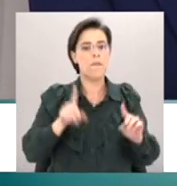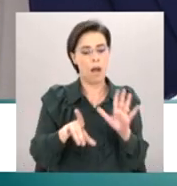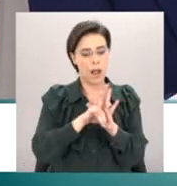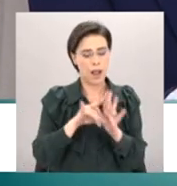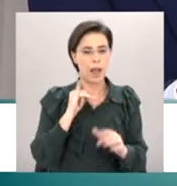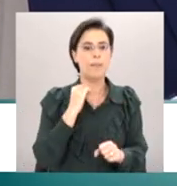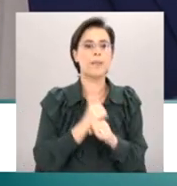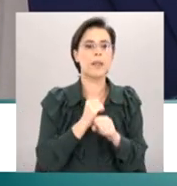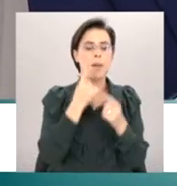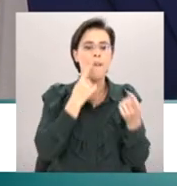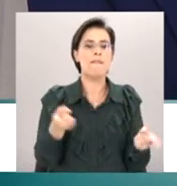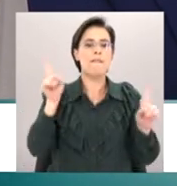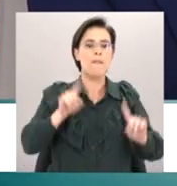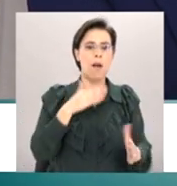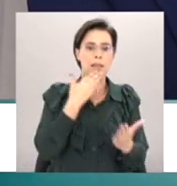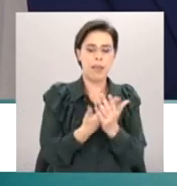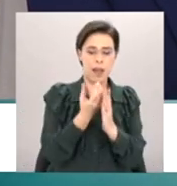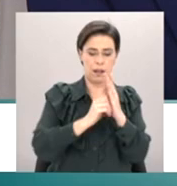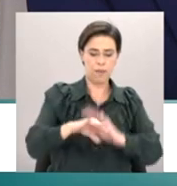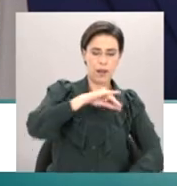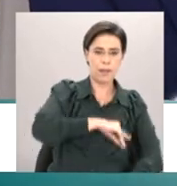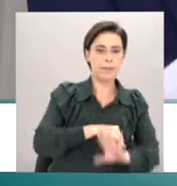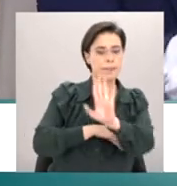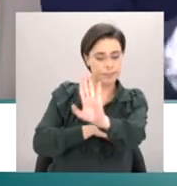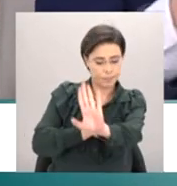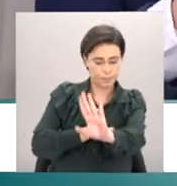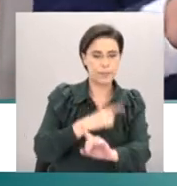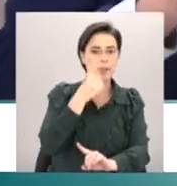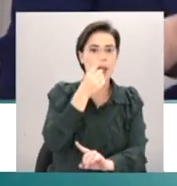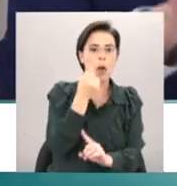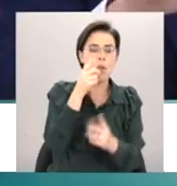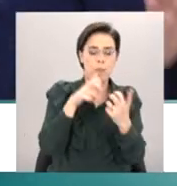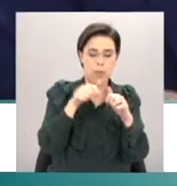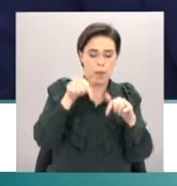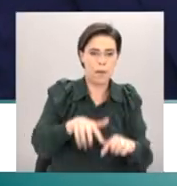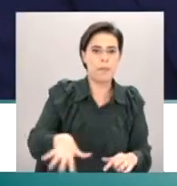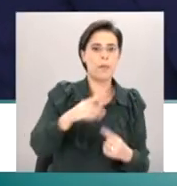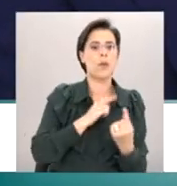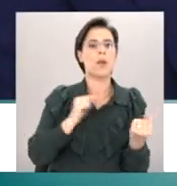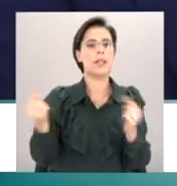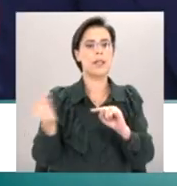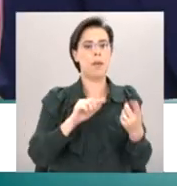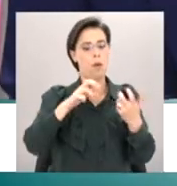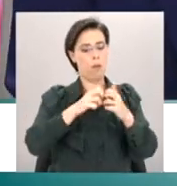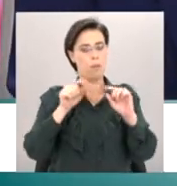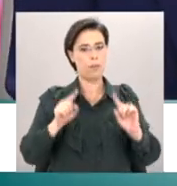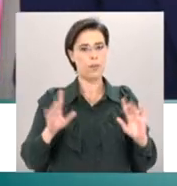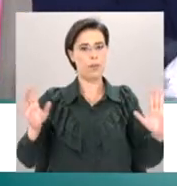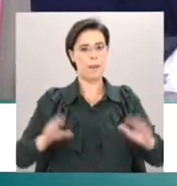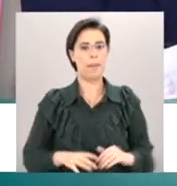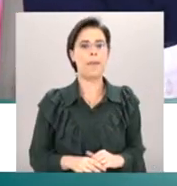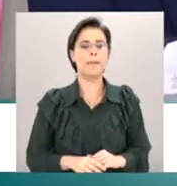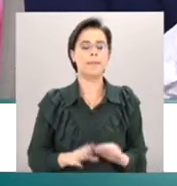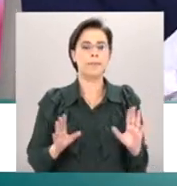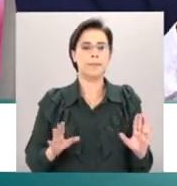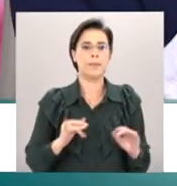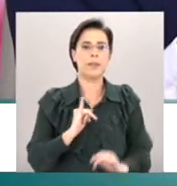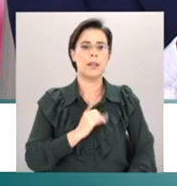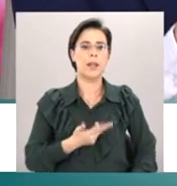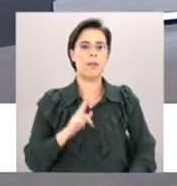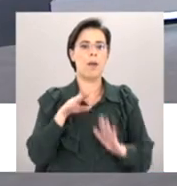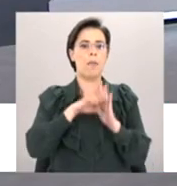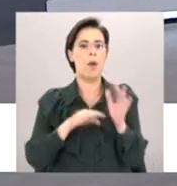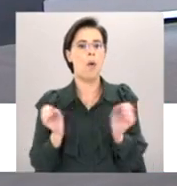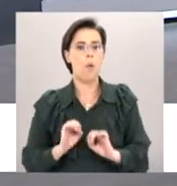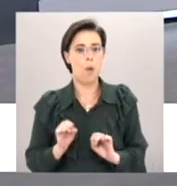legislação laboral e recompor salário por mês sempre permite-me aqui um elefante no meio da sala do nosso debate o último degrau